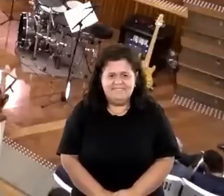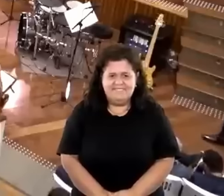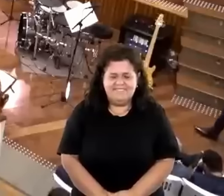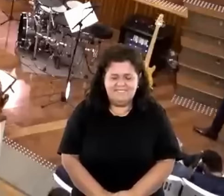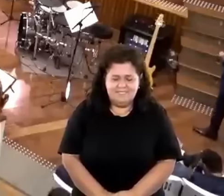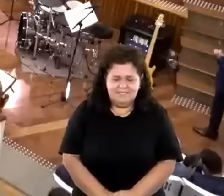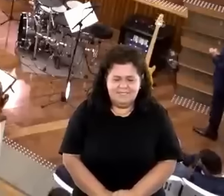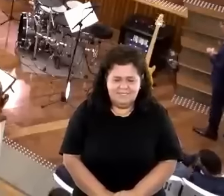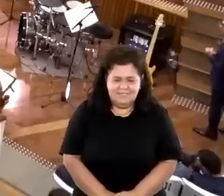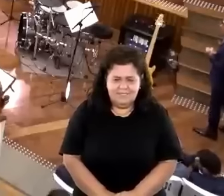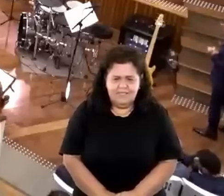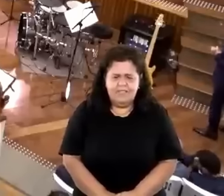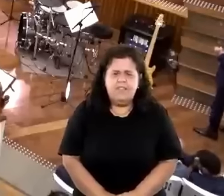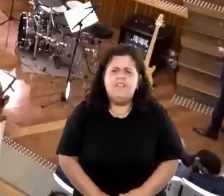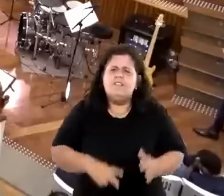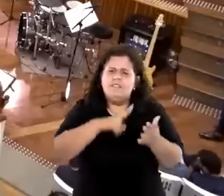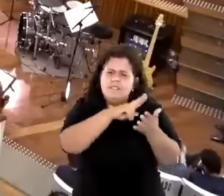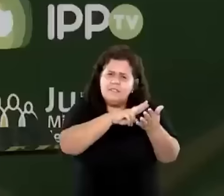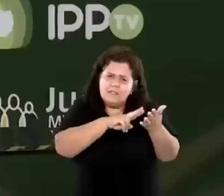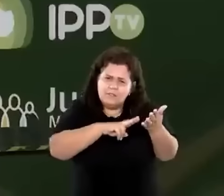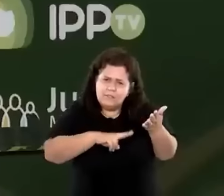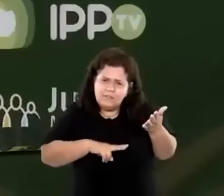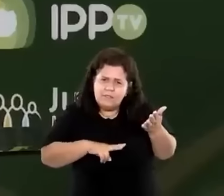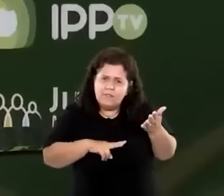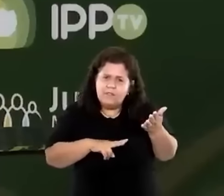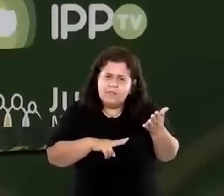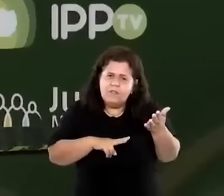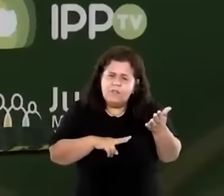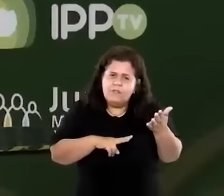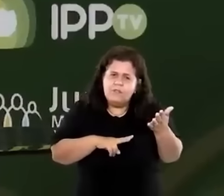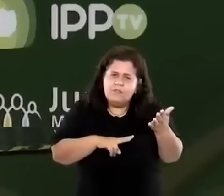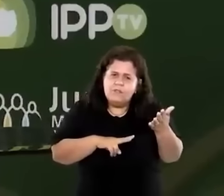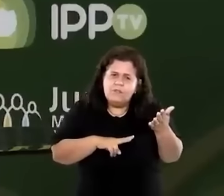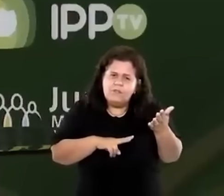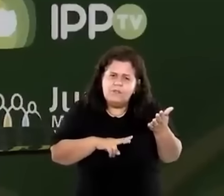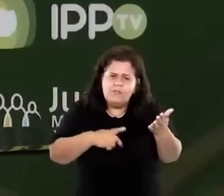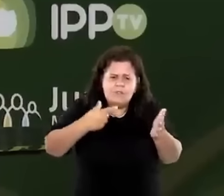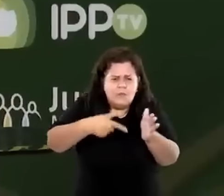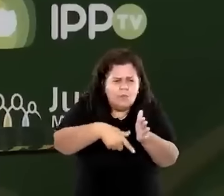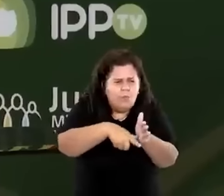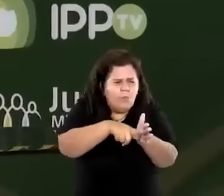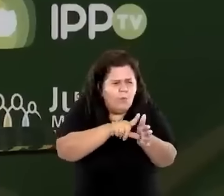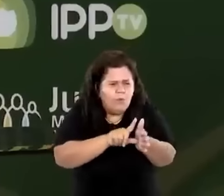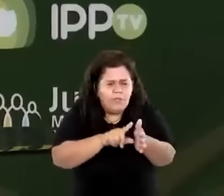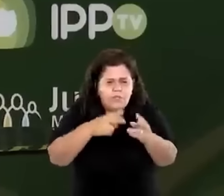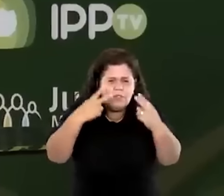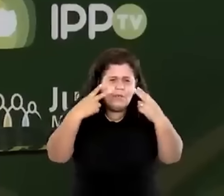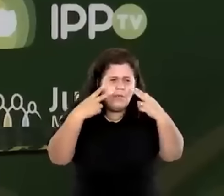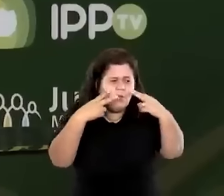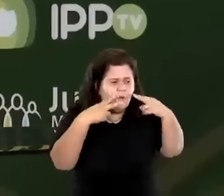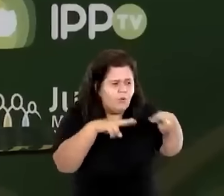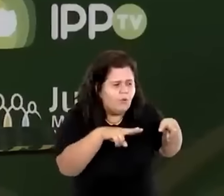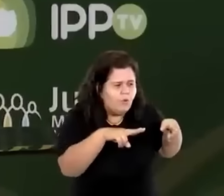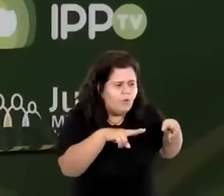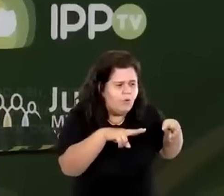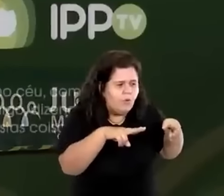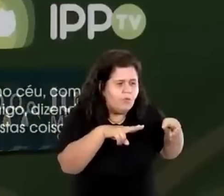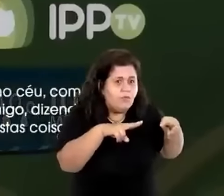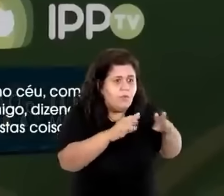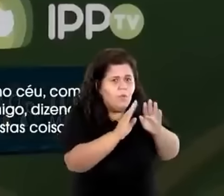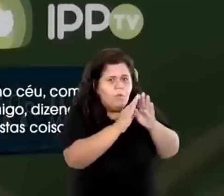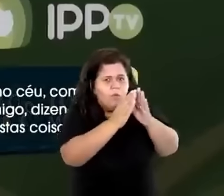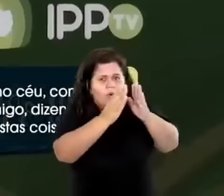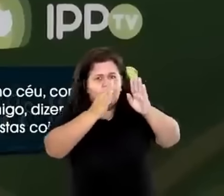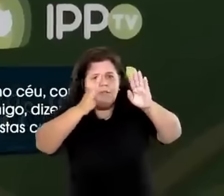4 esse texto diz o seguinte depois dessas coisas olhei e eis Não somente uma